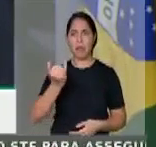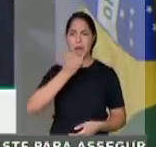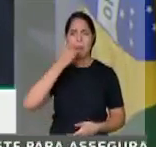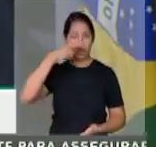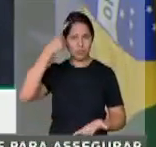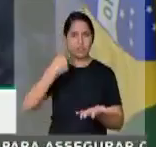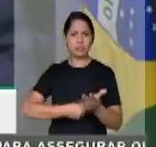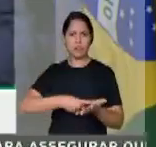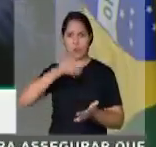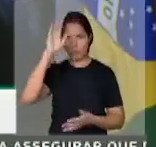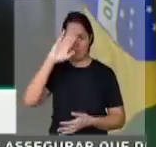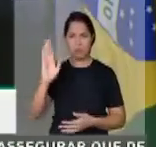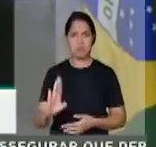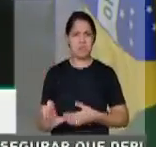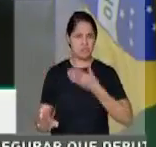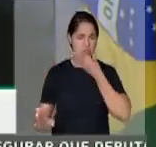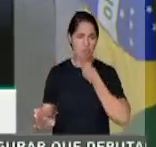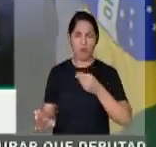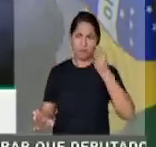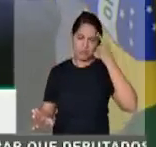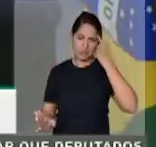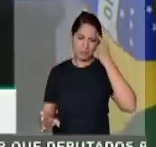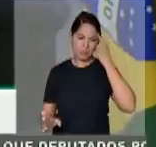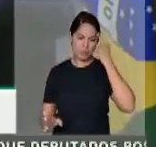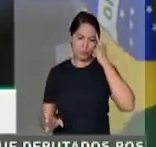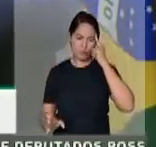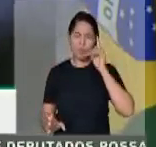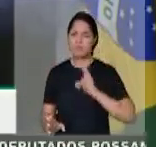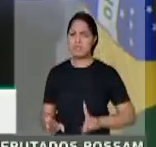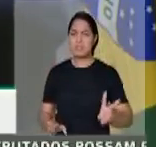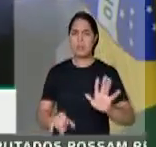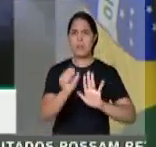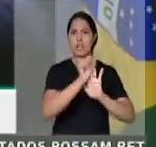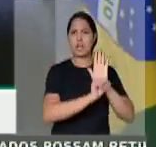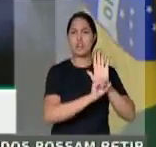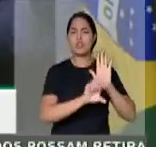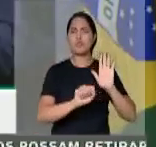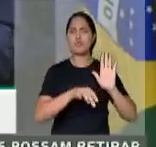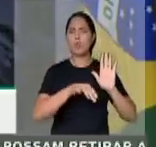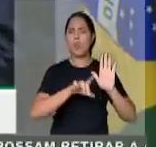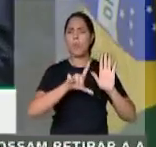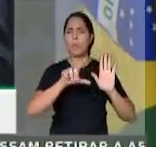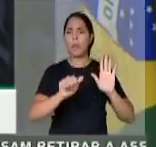brasileira, um homem que pensou sempre na súmula,